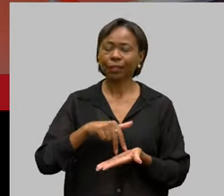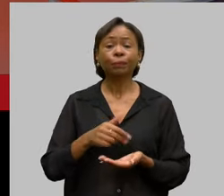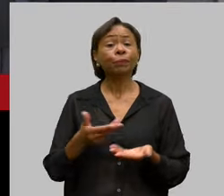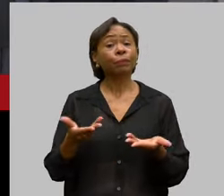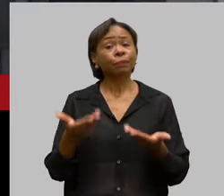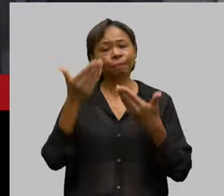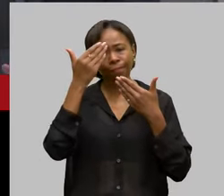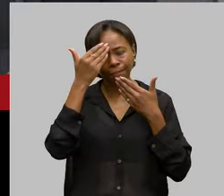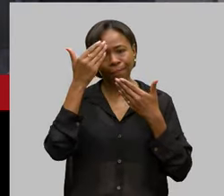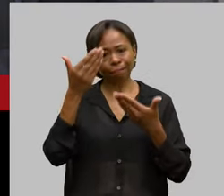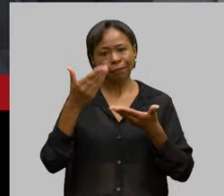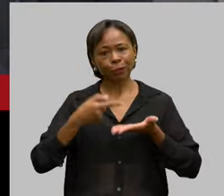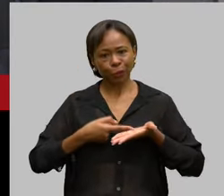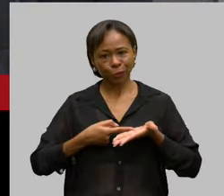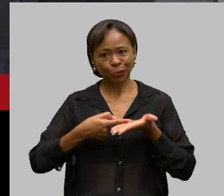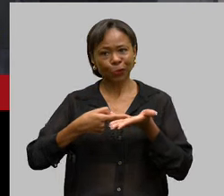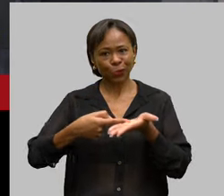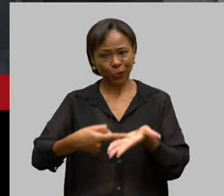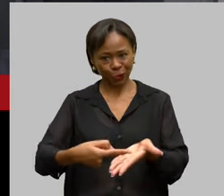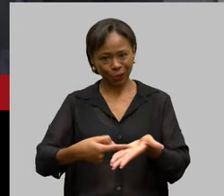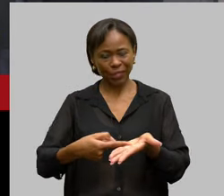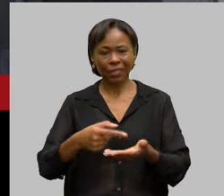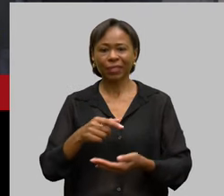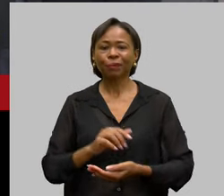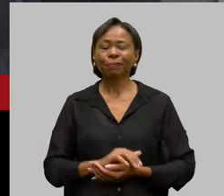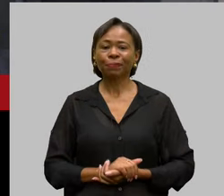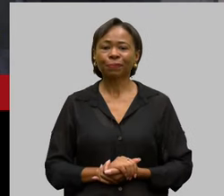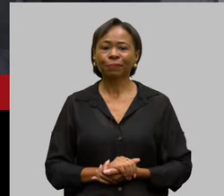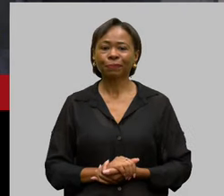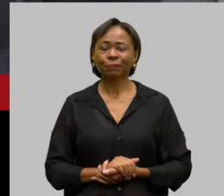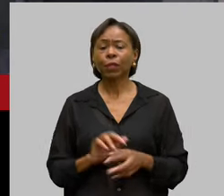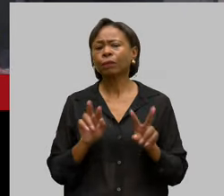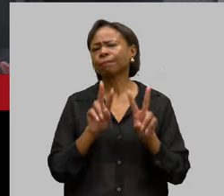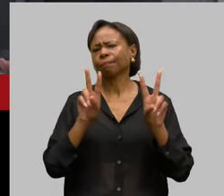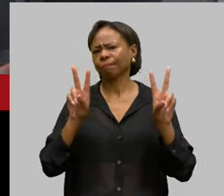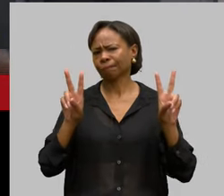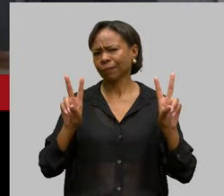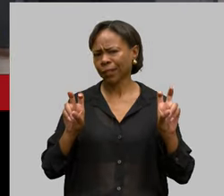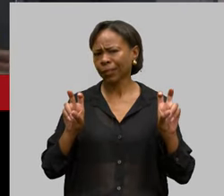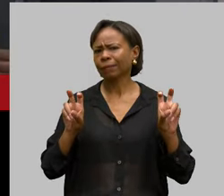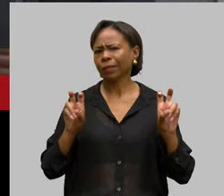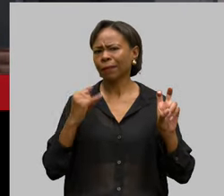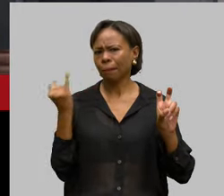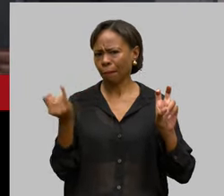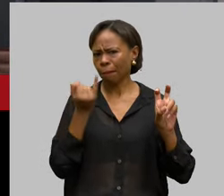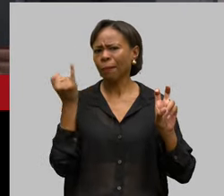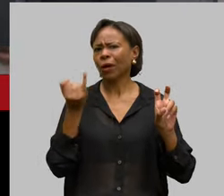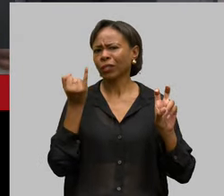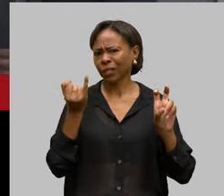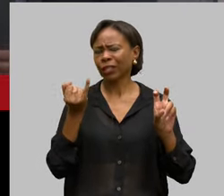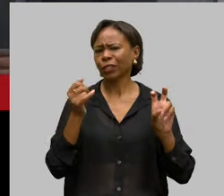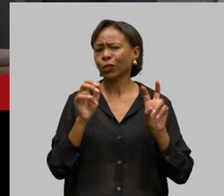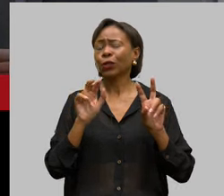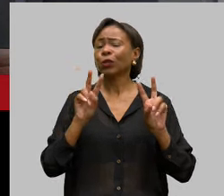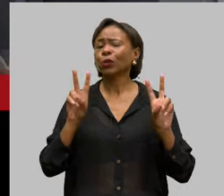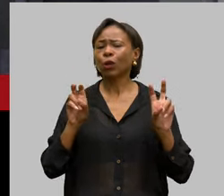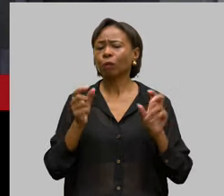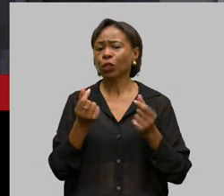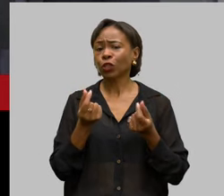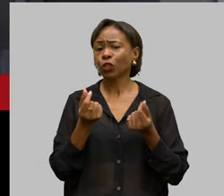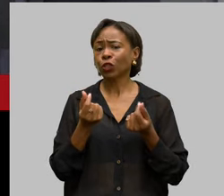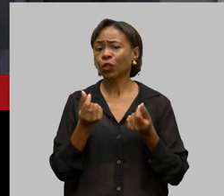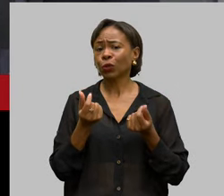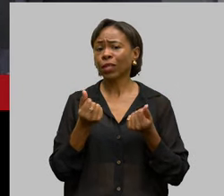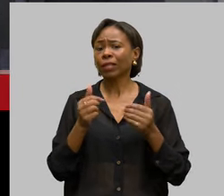agradecer o convite que me foi dado pela anfip para tratar desse tema que é um tema de grande relevância né o equilíbrio financeiro e atuarial dos regimes